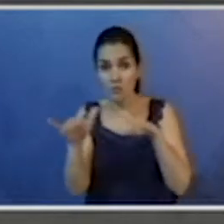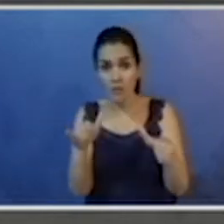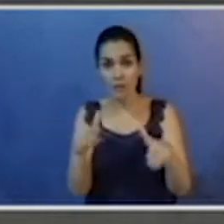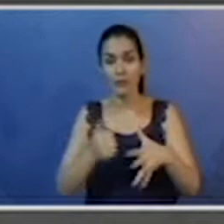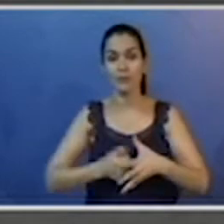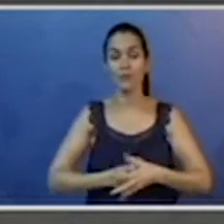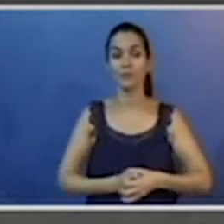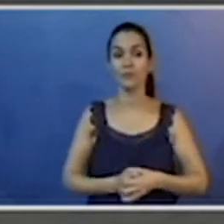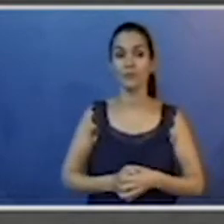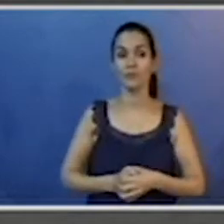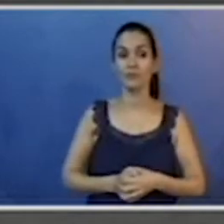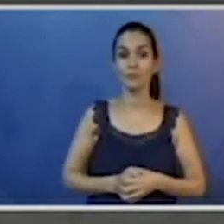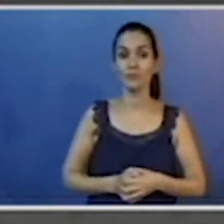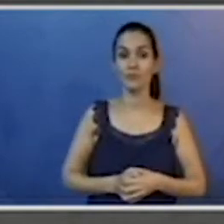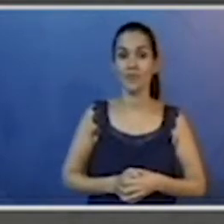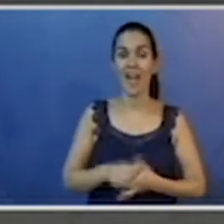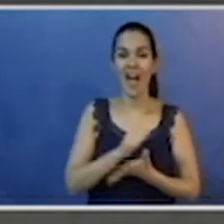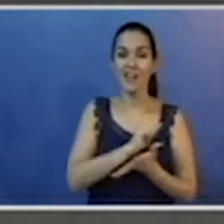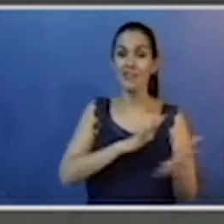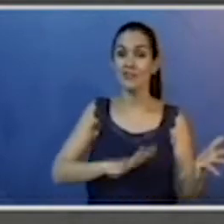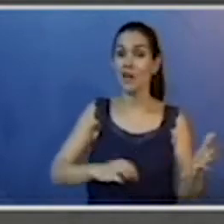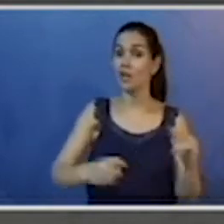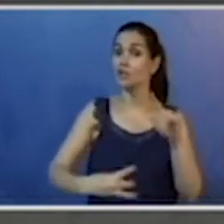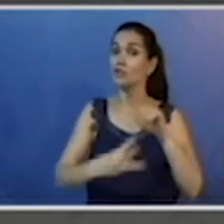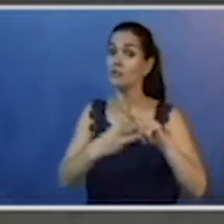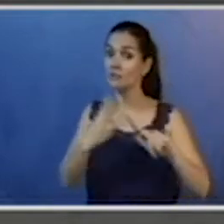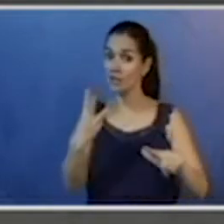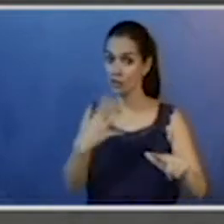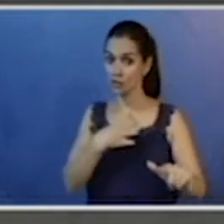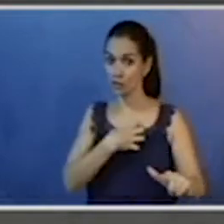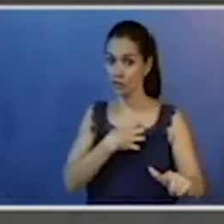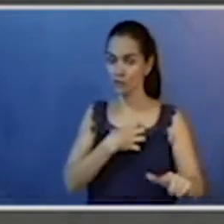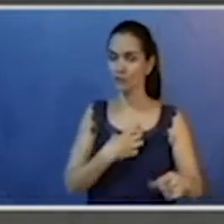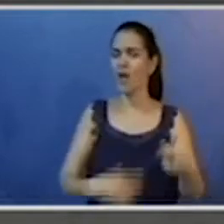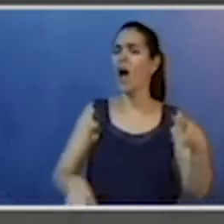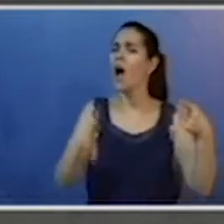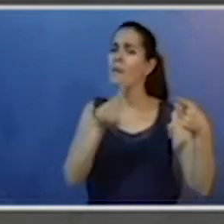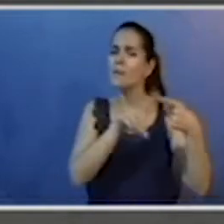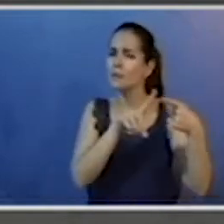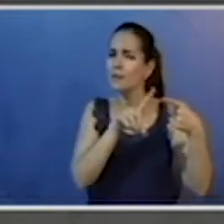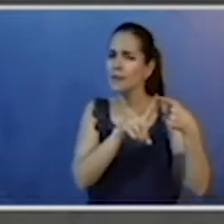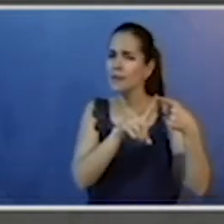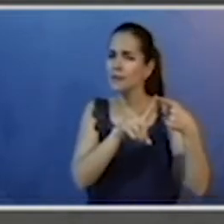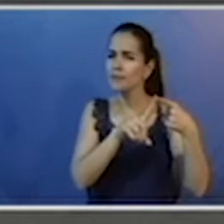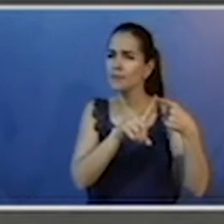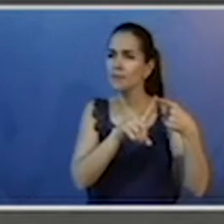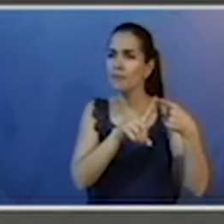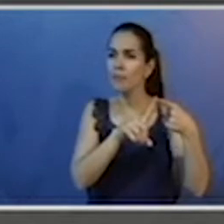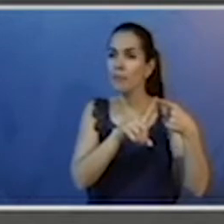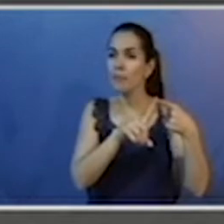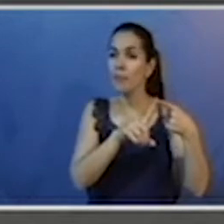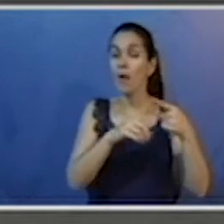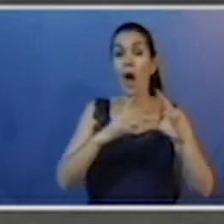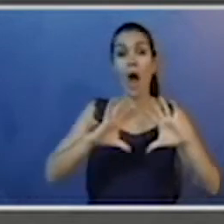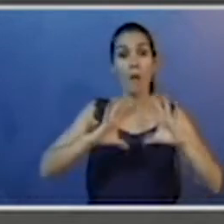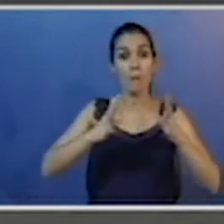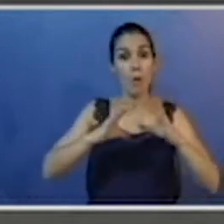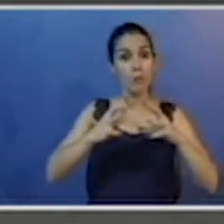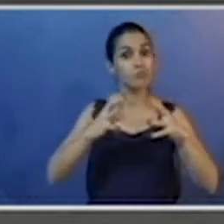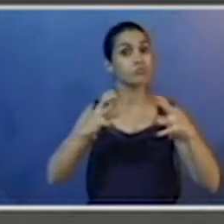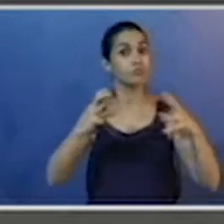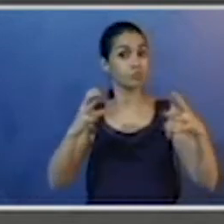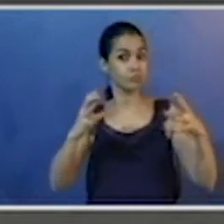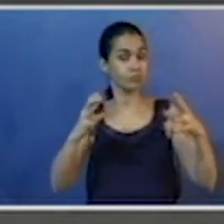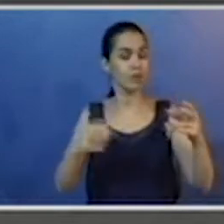a atividade certo atividade vai ser em três etapas a primeira etapa ela vai ser feita com a bola grande